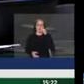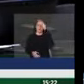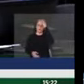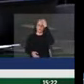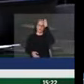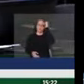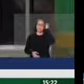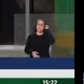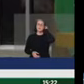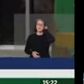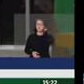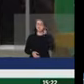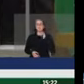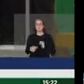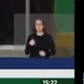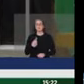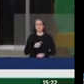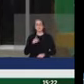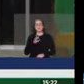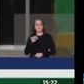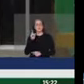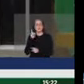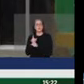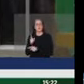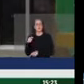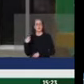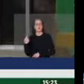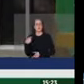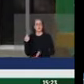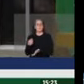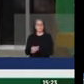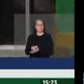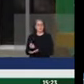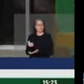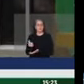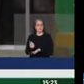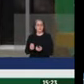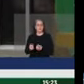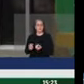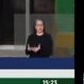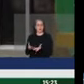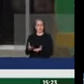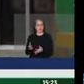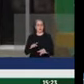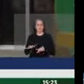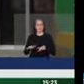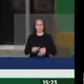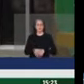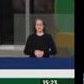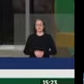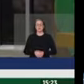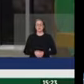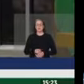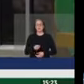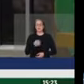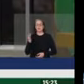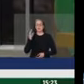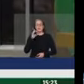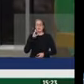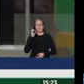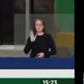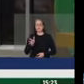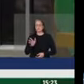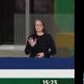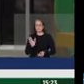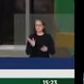vamos descobrir os financiadores. Vamos descobrir muitos deputados que já respondem ao Supremo. Quer